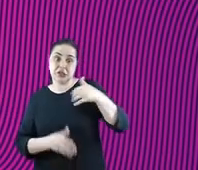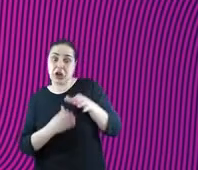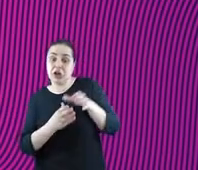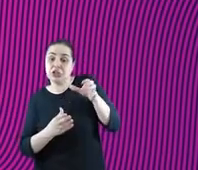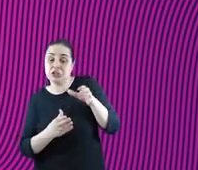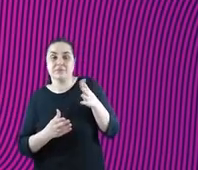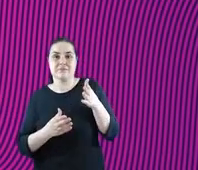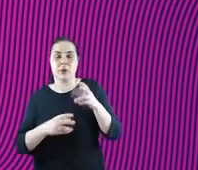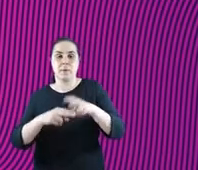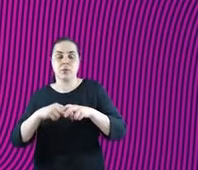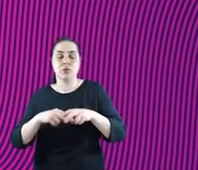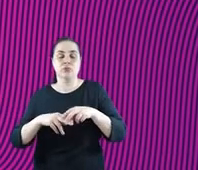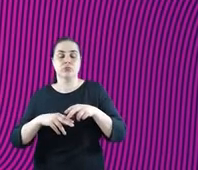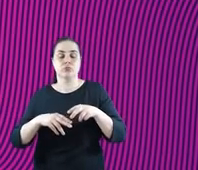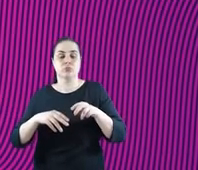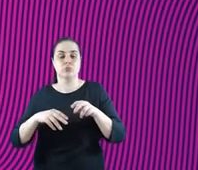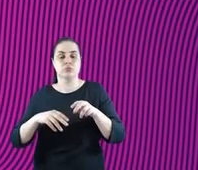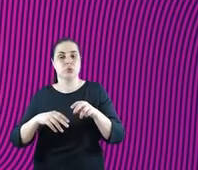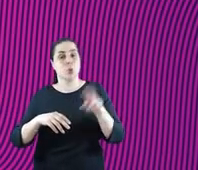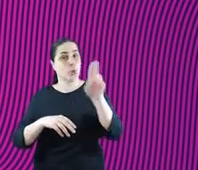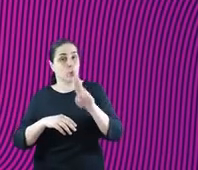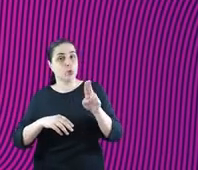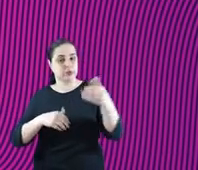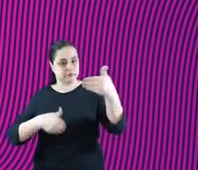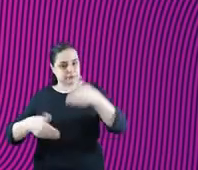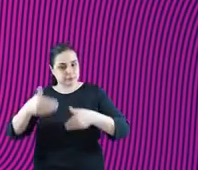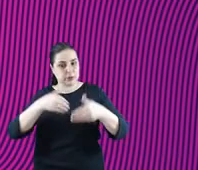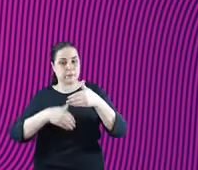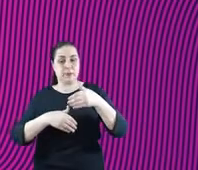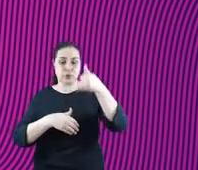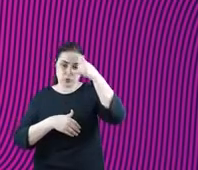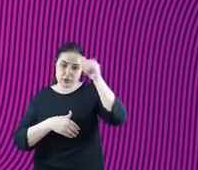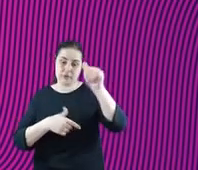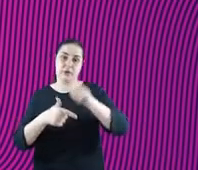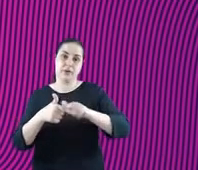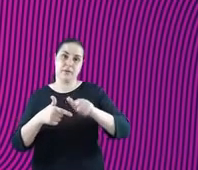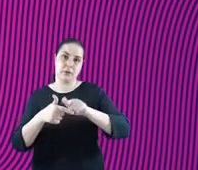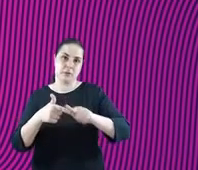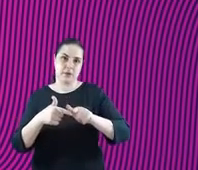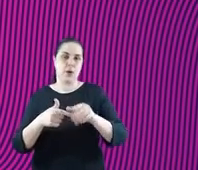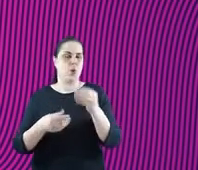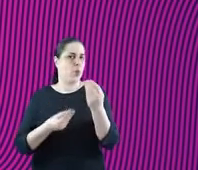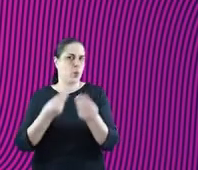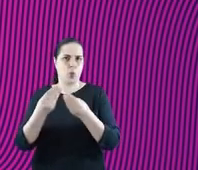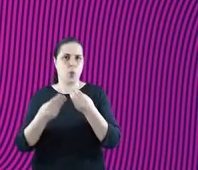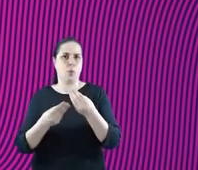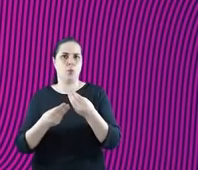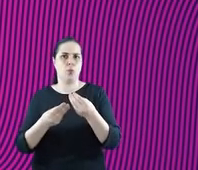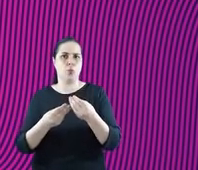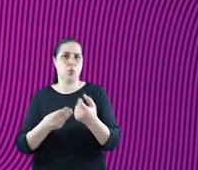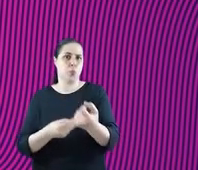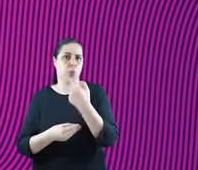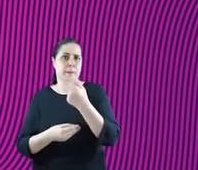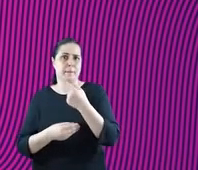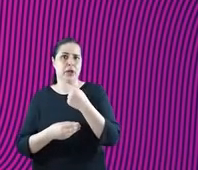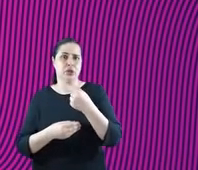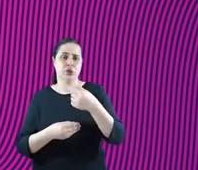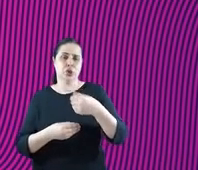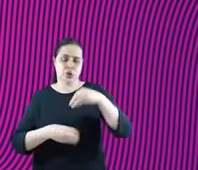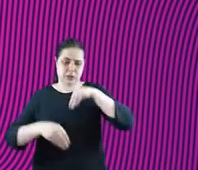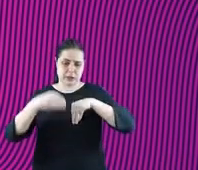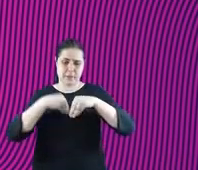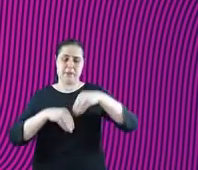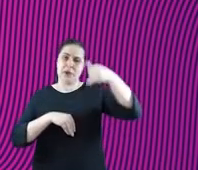antidepressivos que podem nos ajudar, como você citou, a laser terapia, né, que tem demonstrado um resultado muito